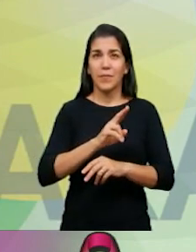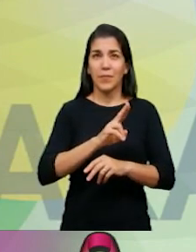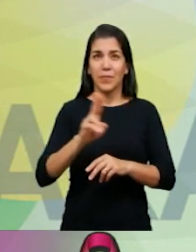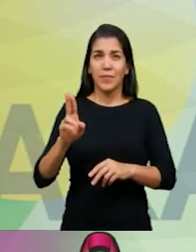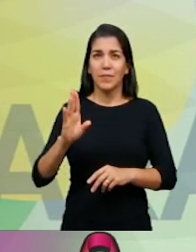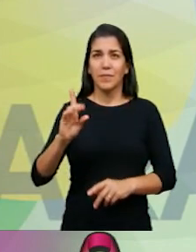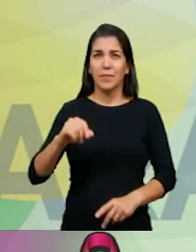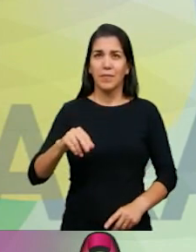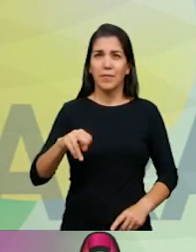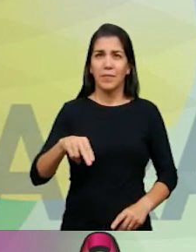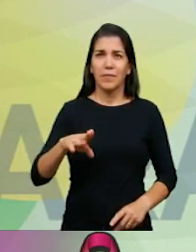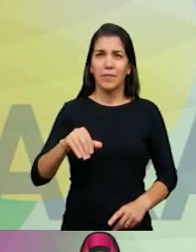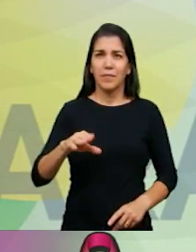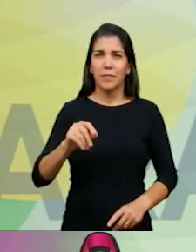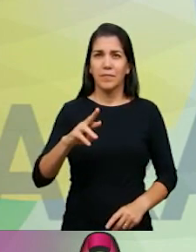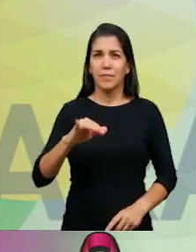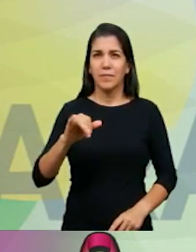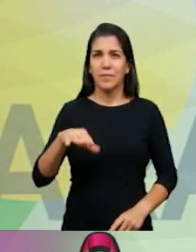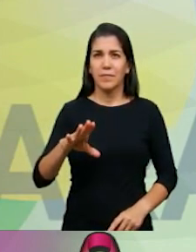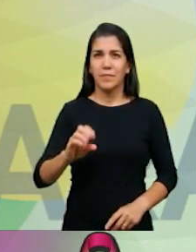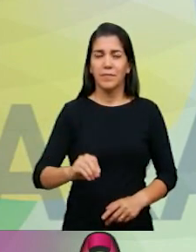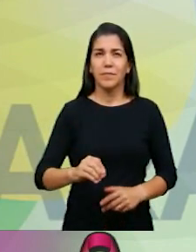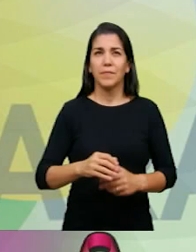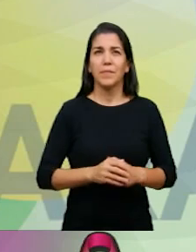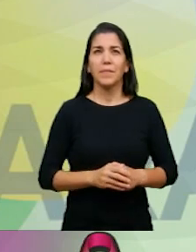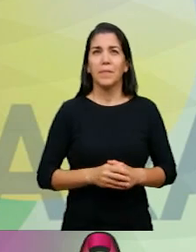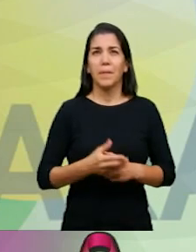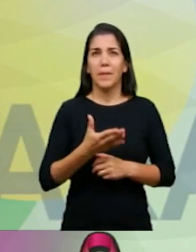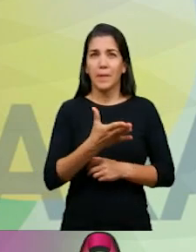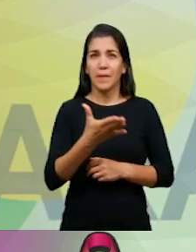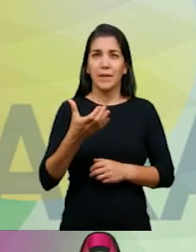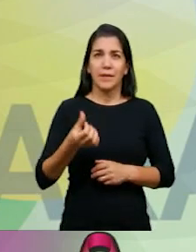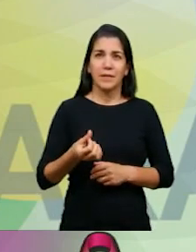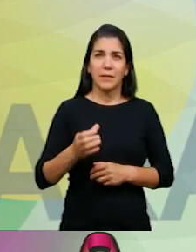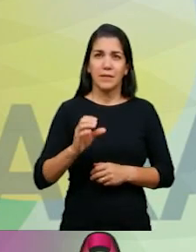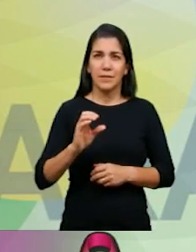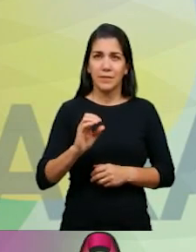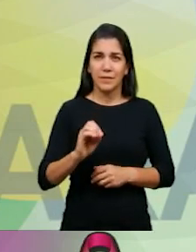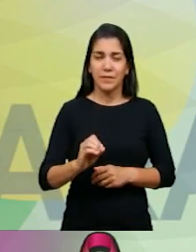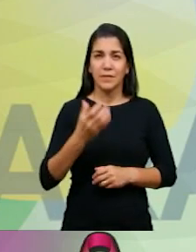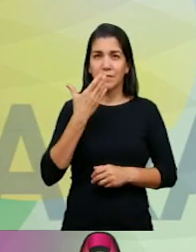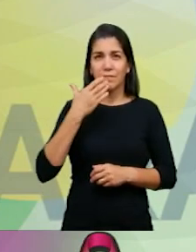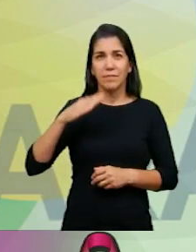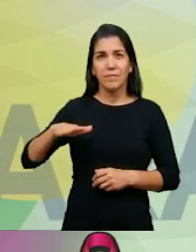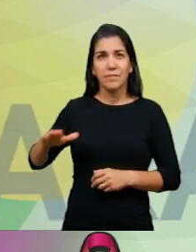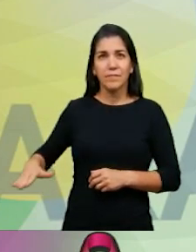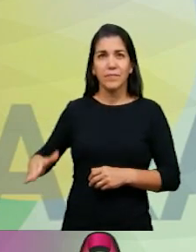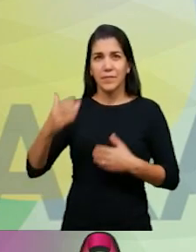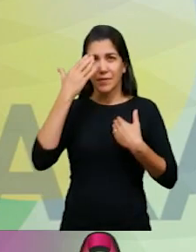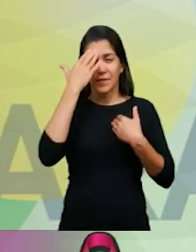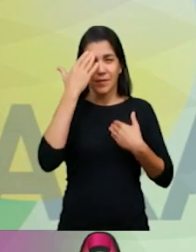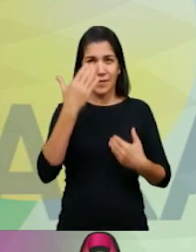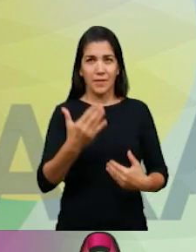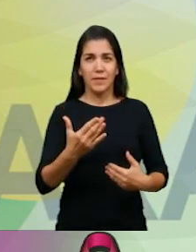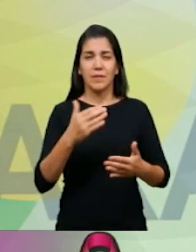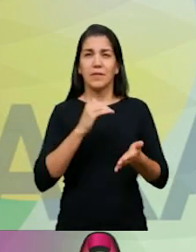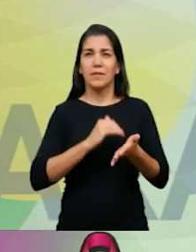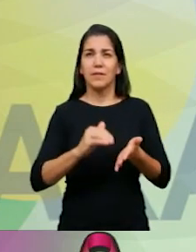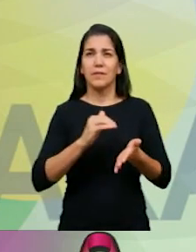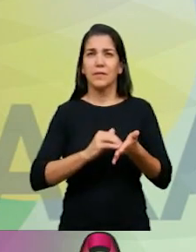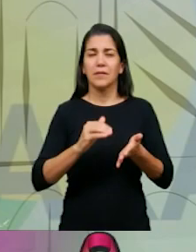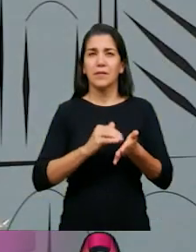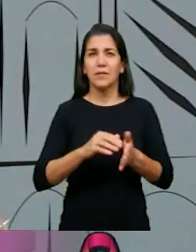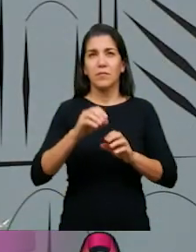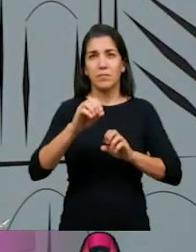as crianças, como a gente pode ver nas fotos aí. Foram 60 crianças. E agradeço também, mais uma vez, a Secretaria de